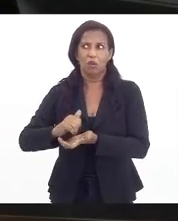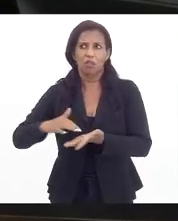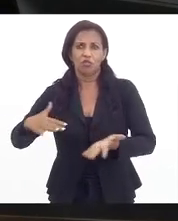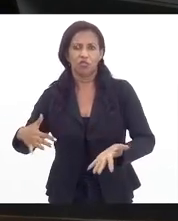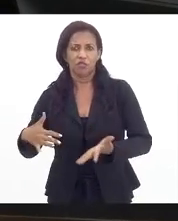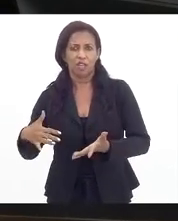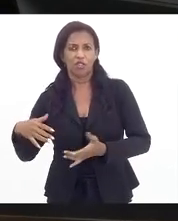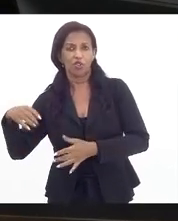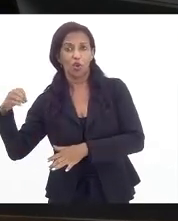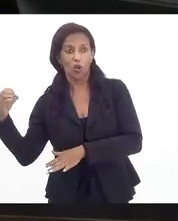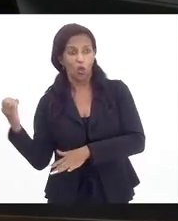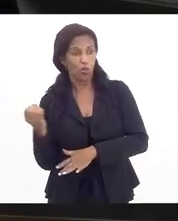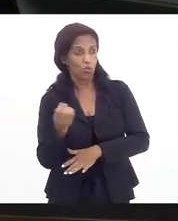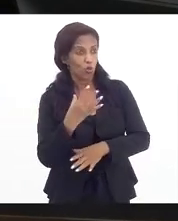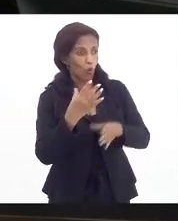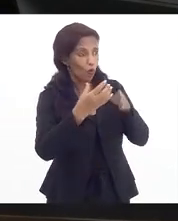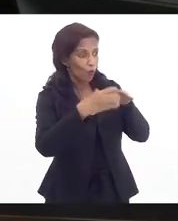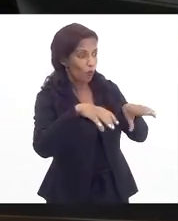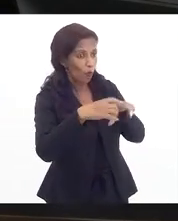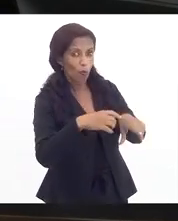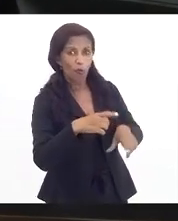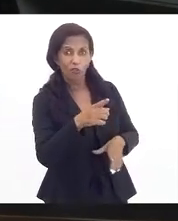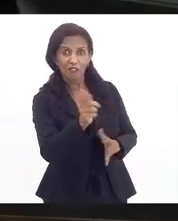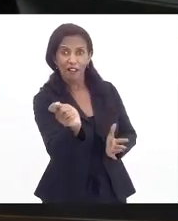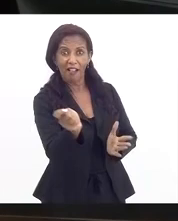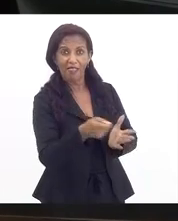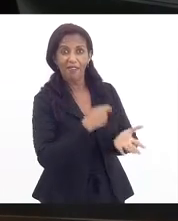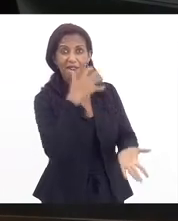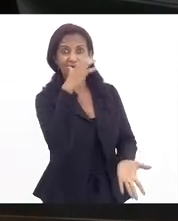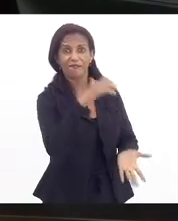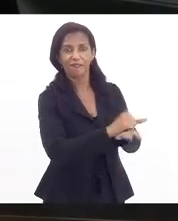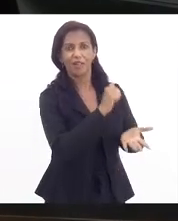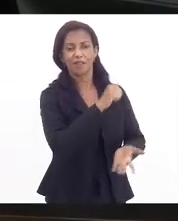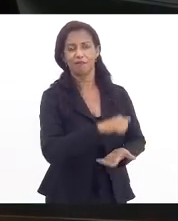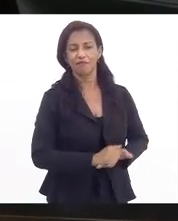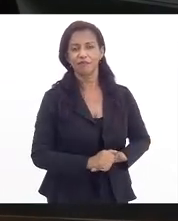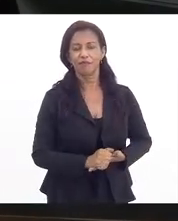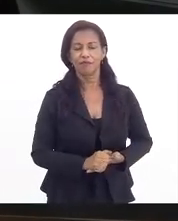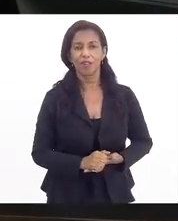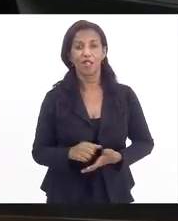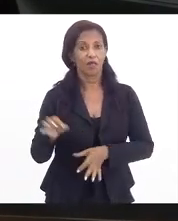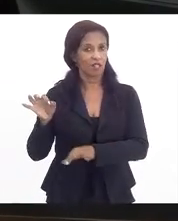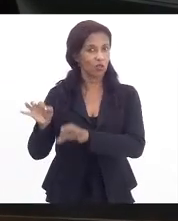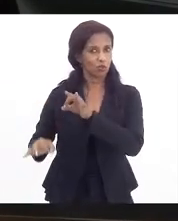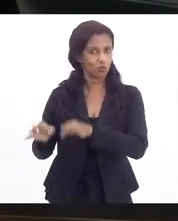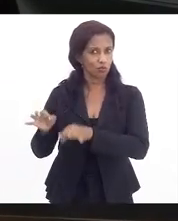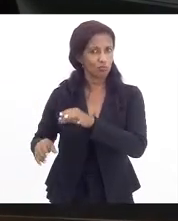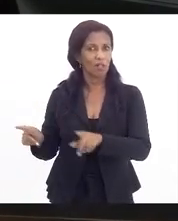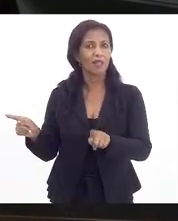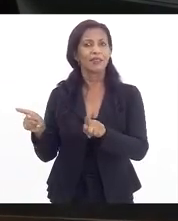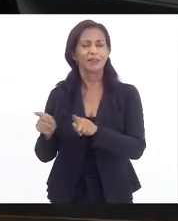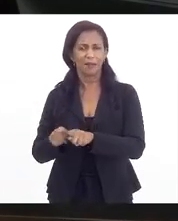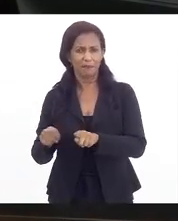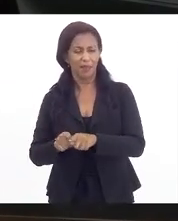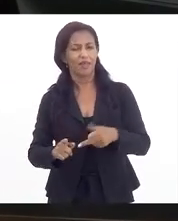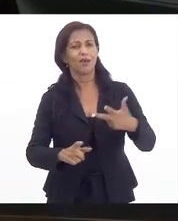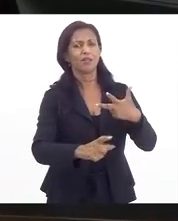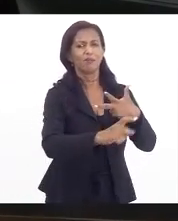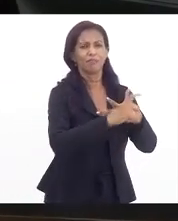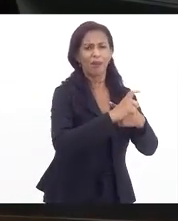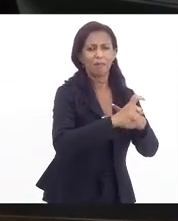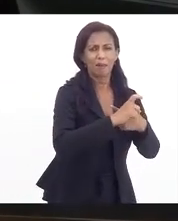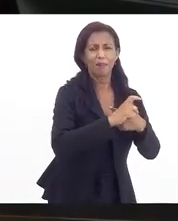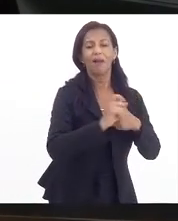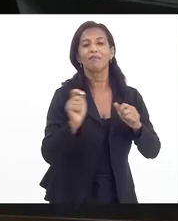abrir um novo com curso ele se habilitar no judiciário Acontece muito no executivo também no